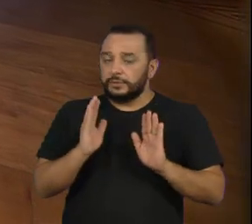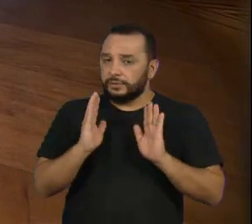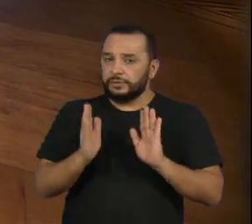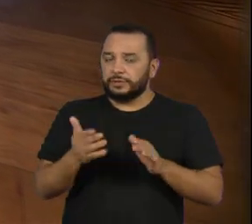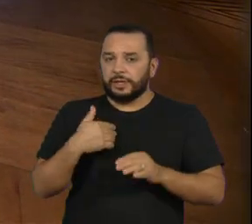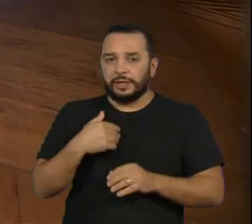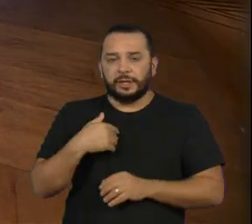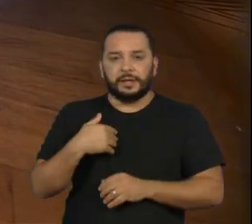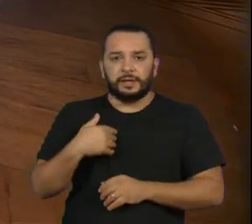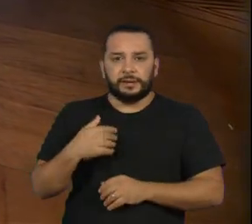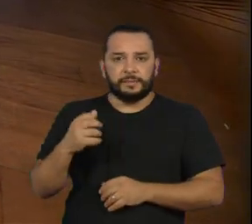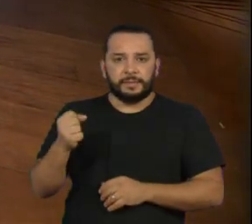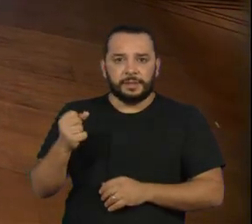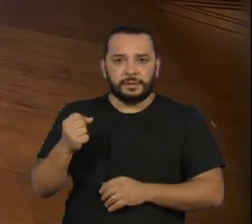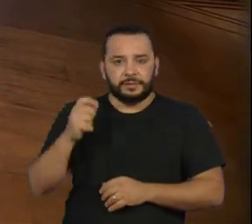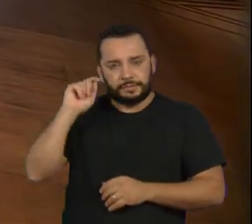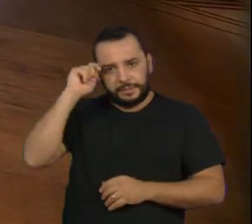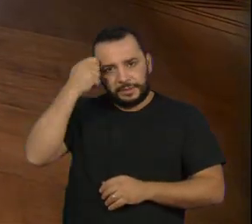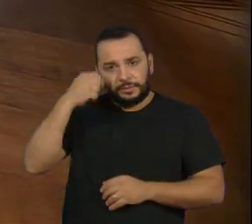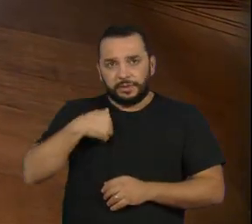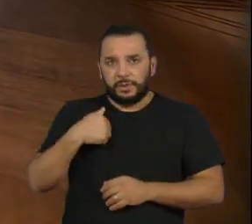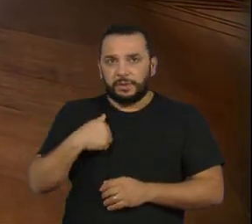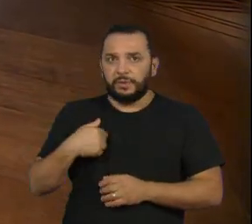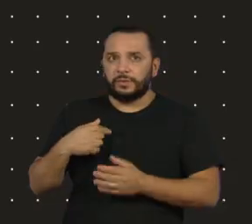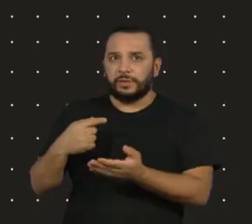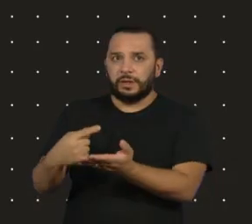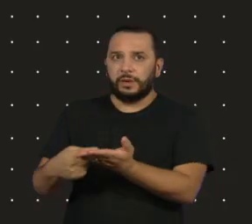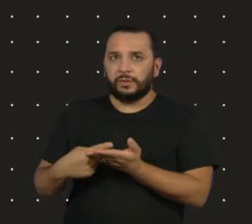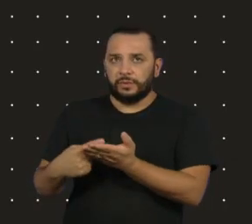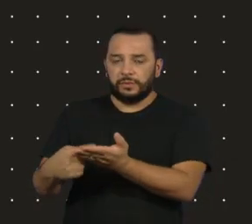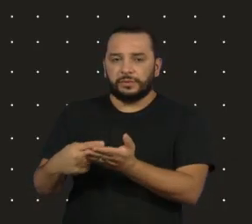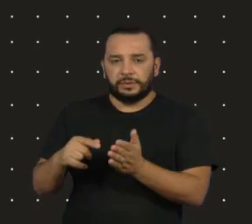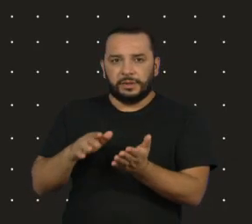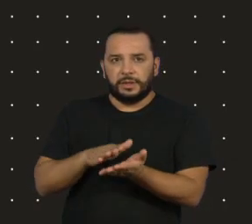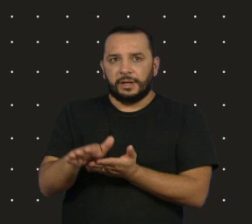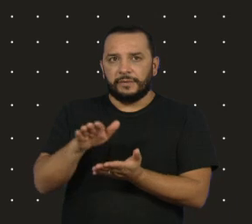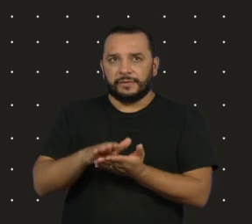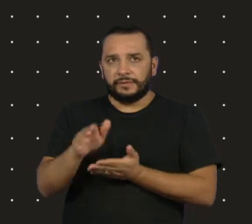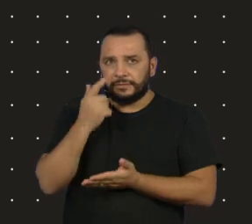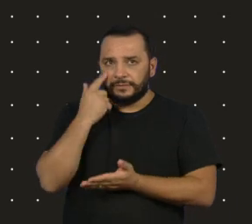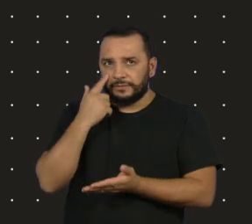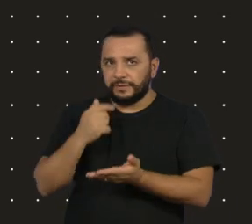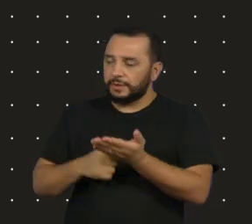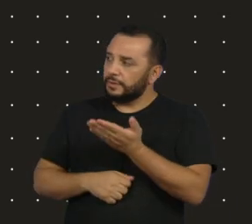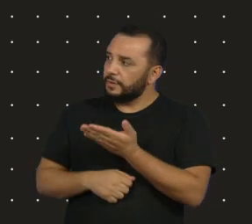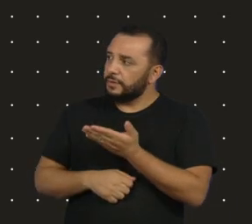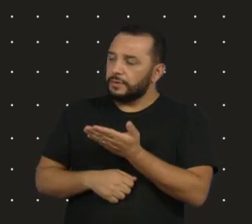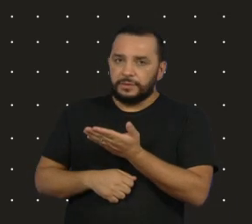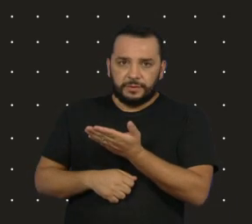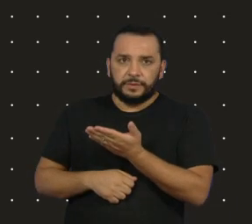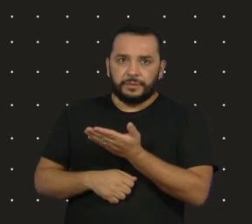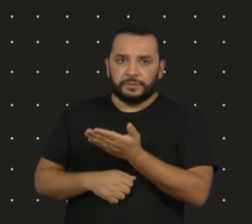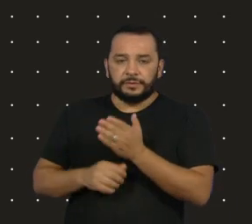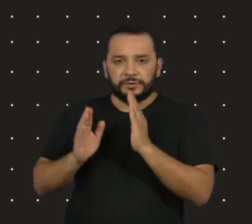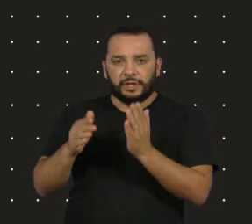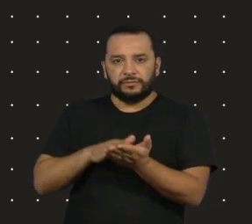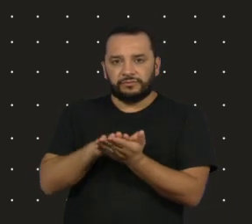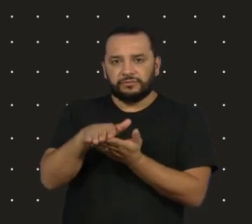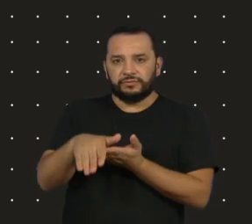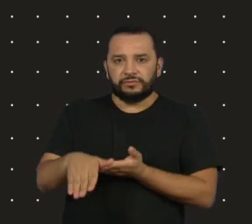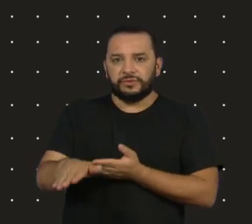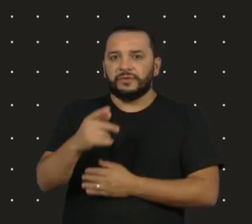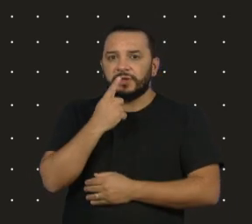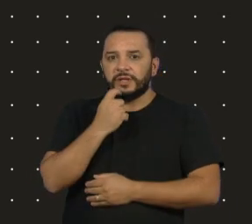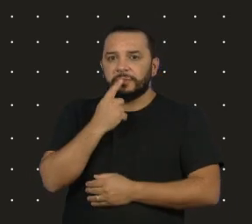tinha direito a uma cor na gráfica. Quando o censor viu o cardeal vermelho saindo da máquina, ele